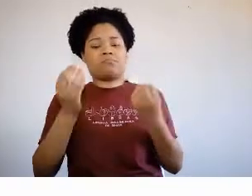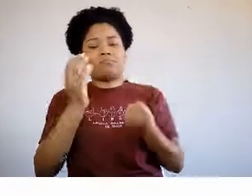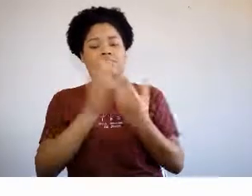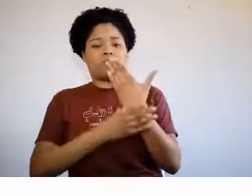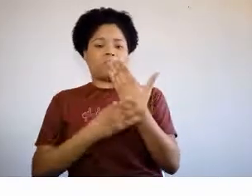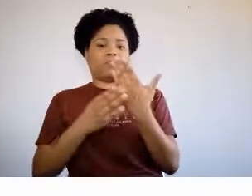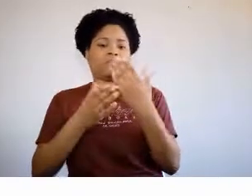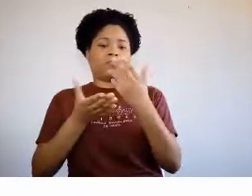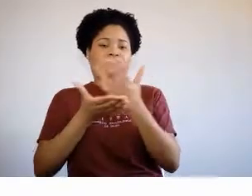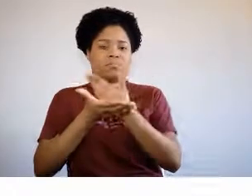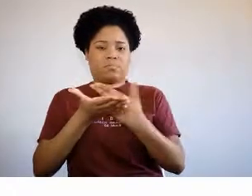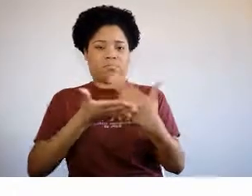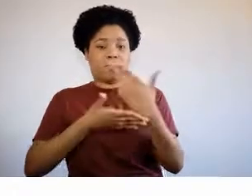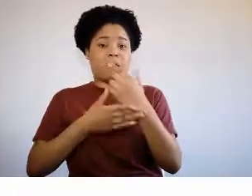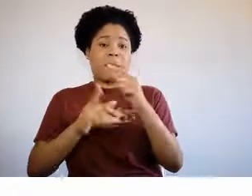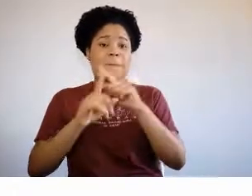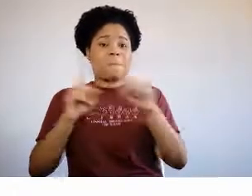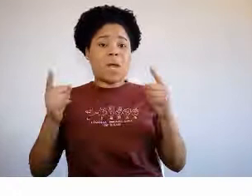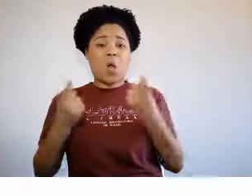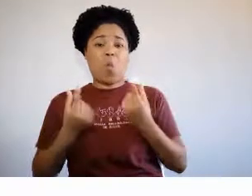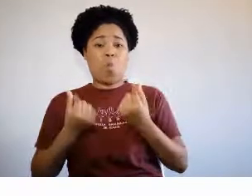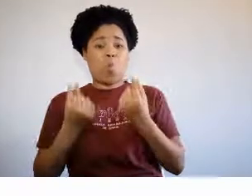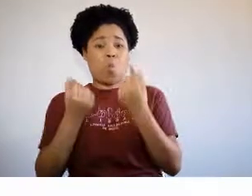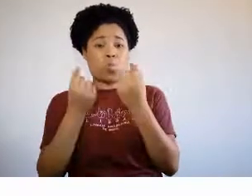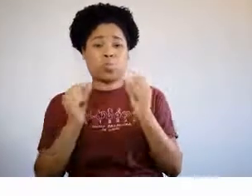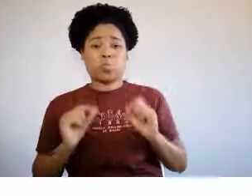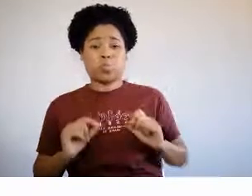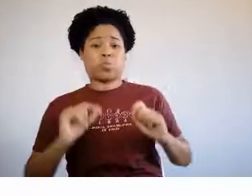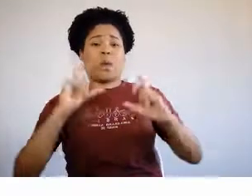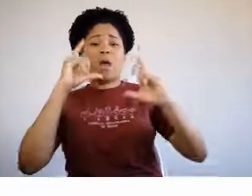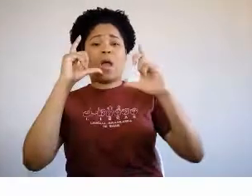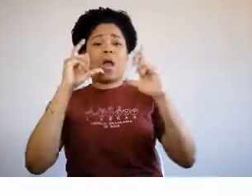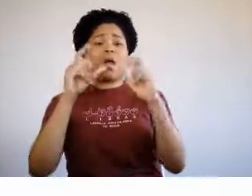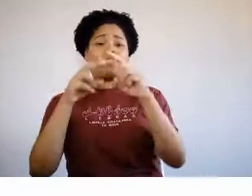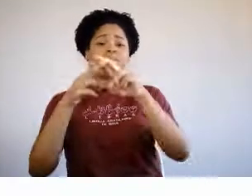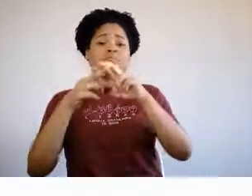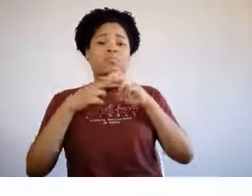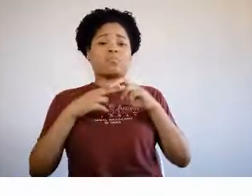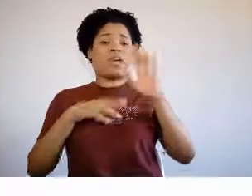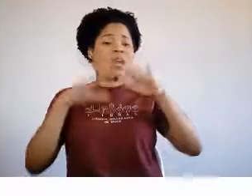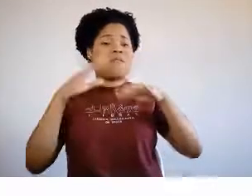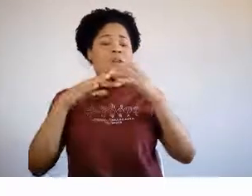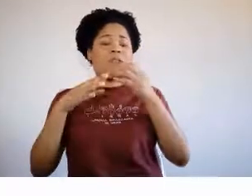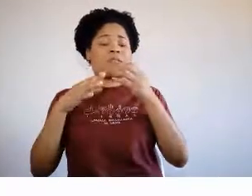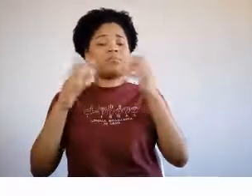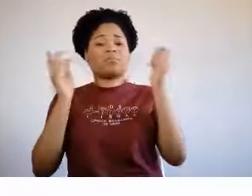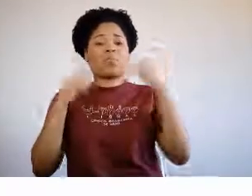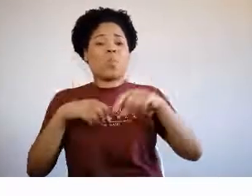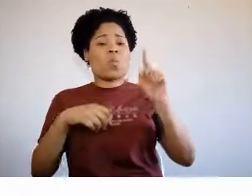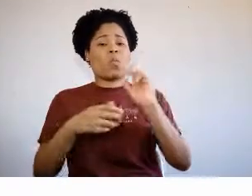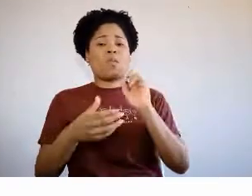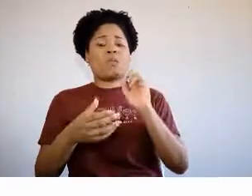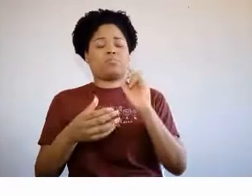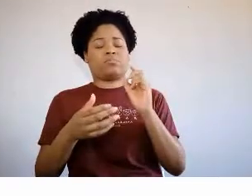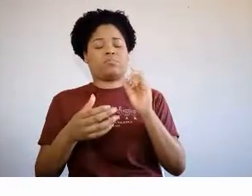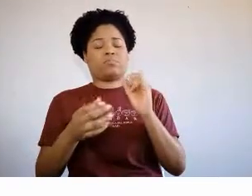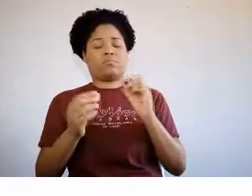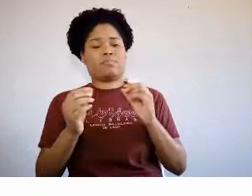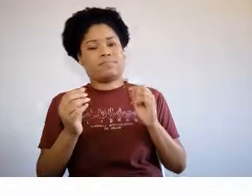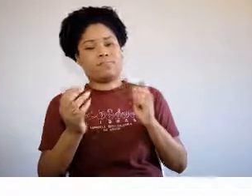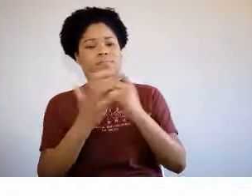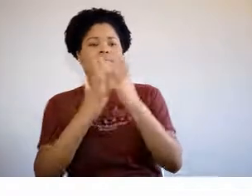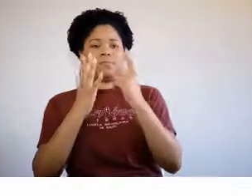que se implementa esse tipo de rede. Mas o custo, como é muito elevado, às vezes não compensa o